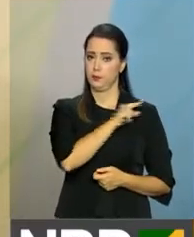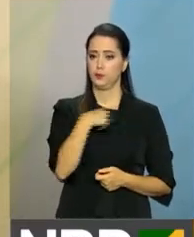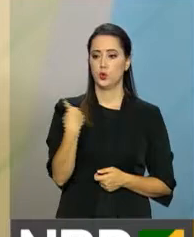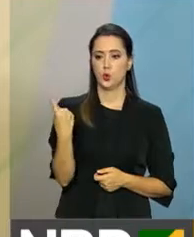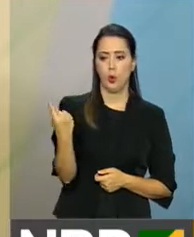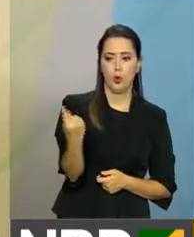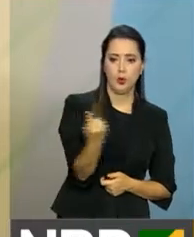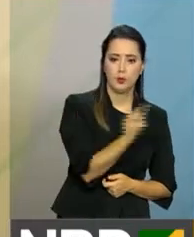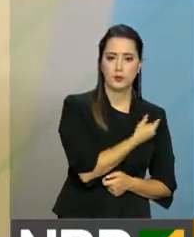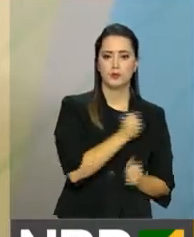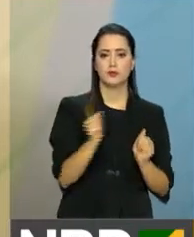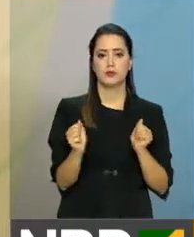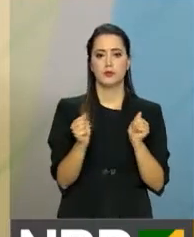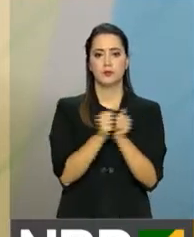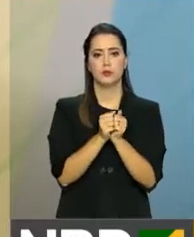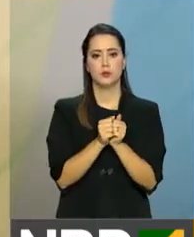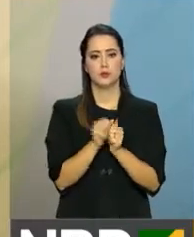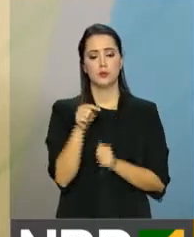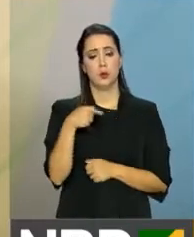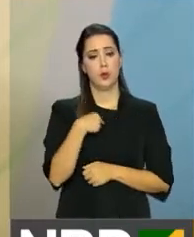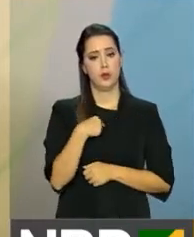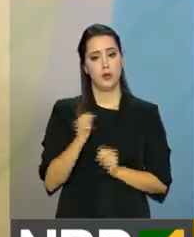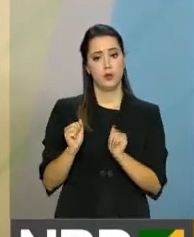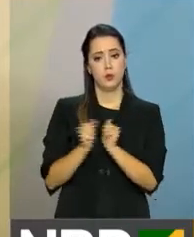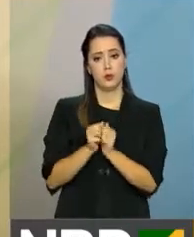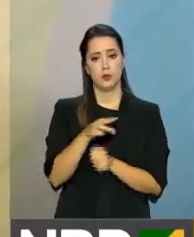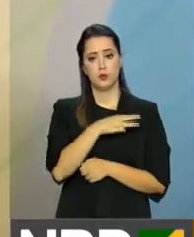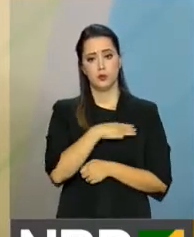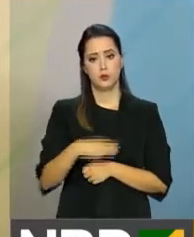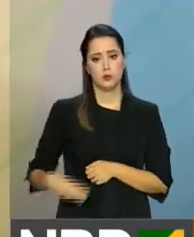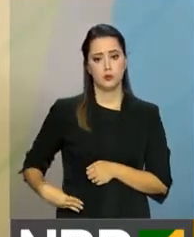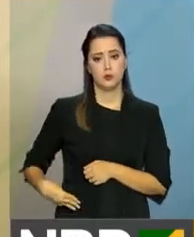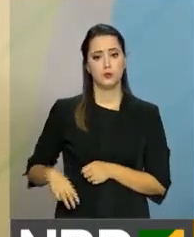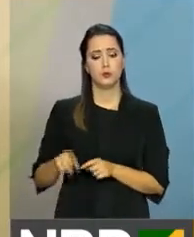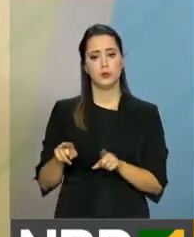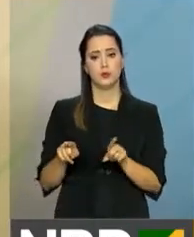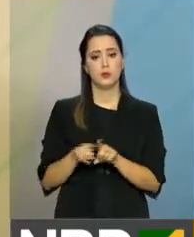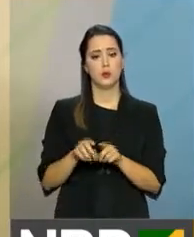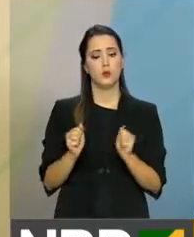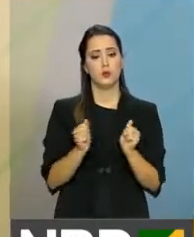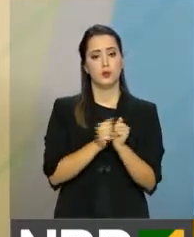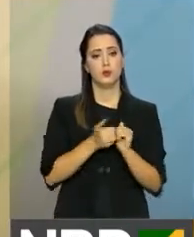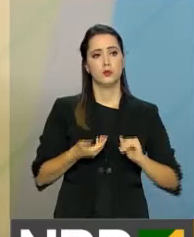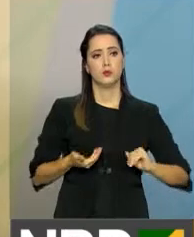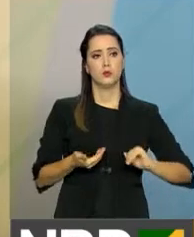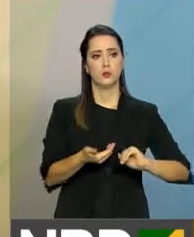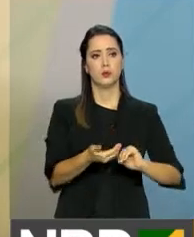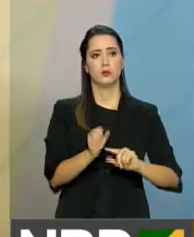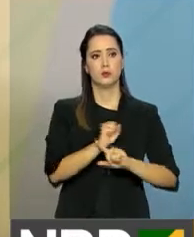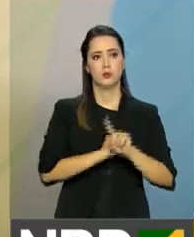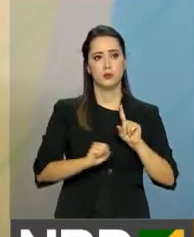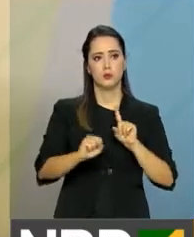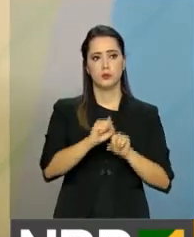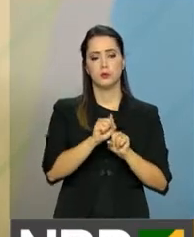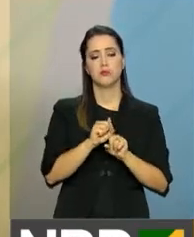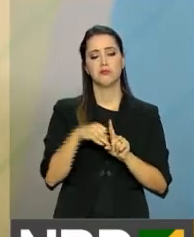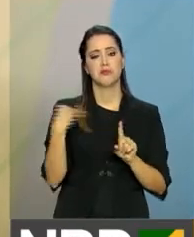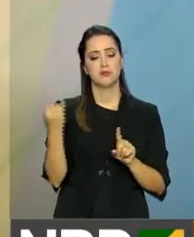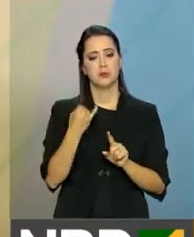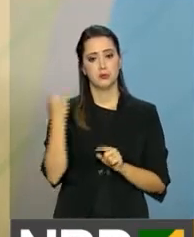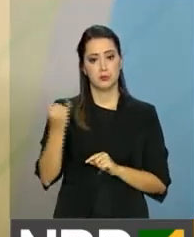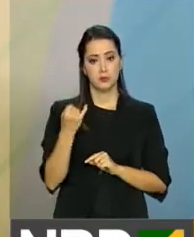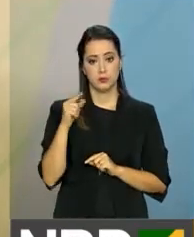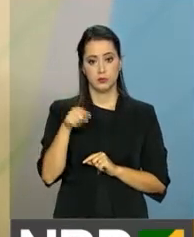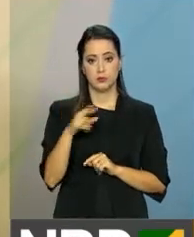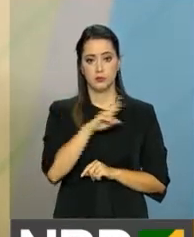juntos eu os meus melhores os nossos ministros o congresso nacional ea sociedade fundamentalmente